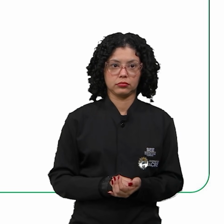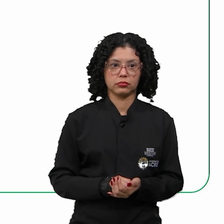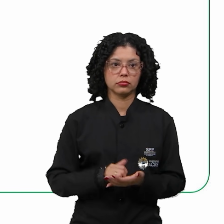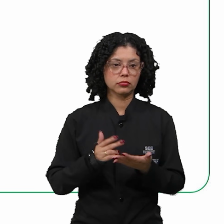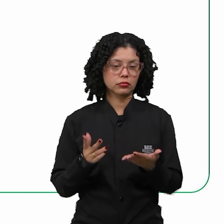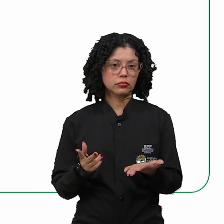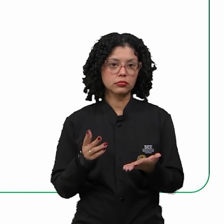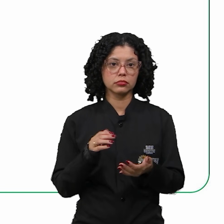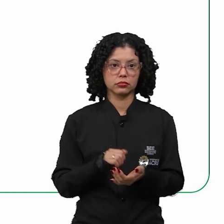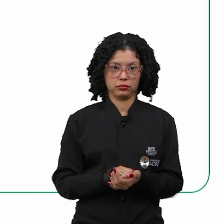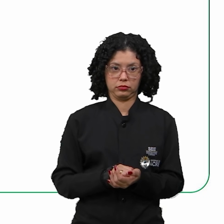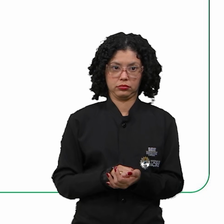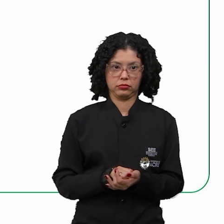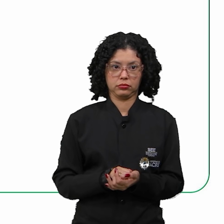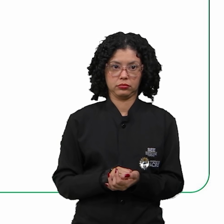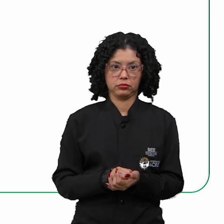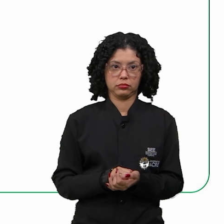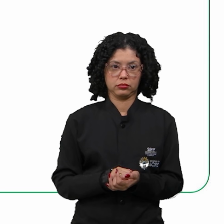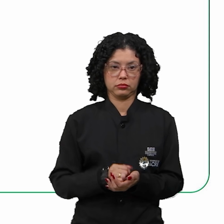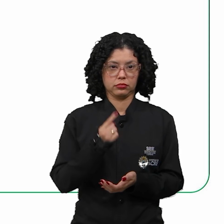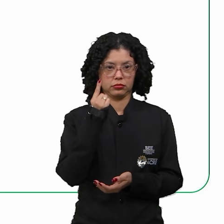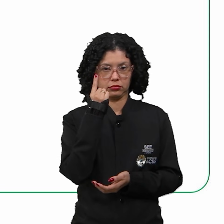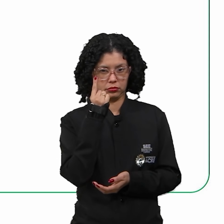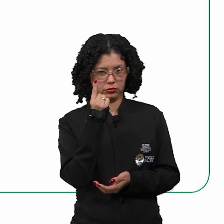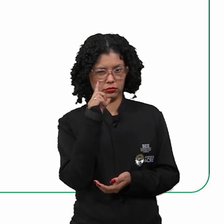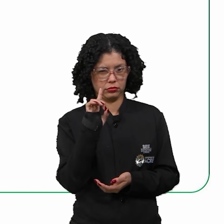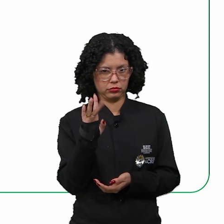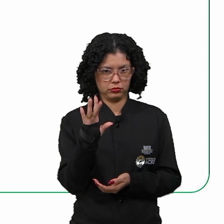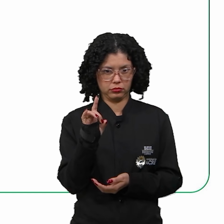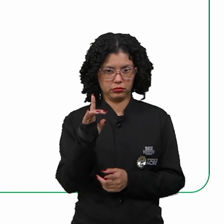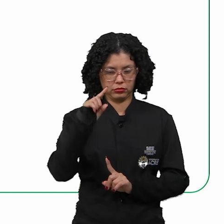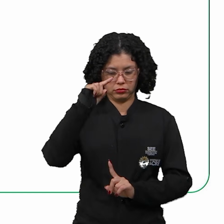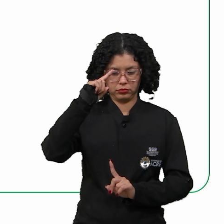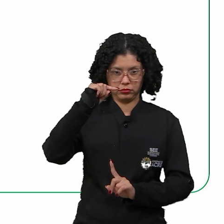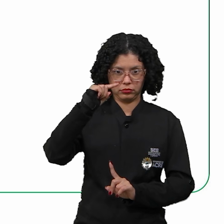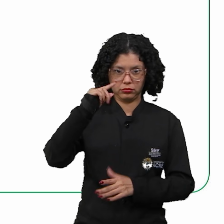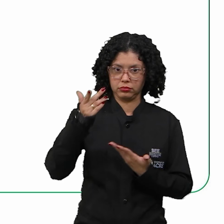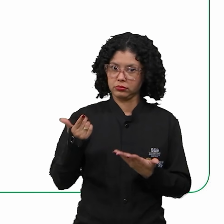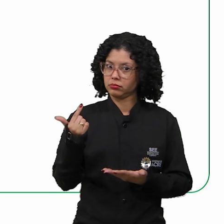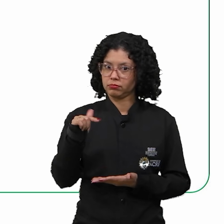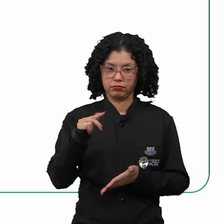Tem somente uma arestazinha, mas é a ponta lá de cima. Mas